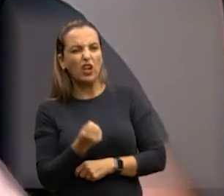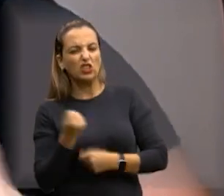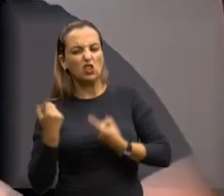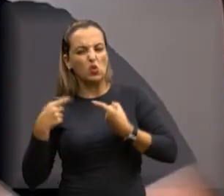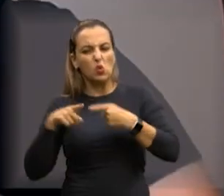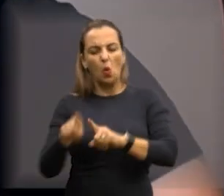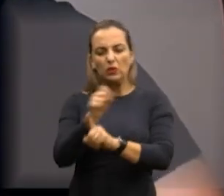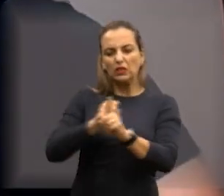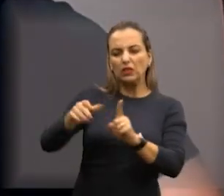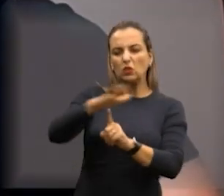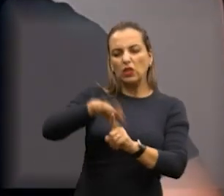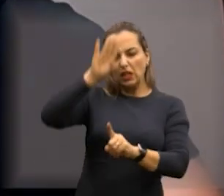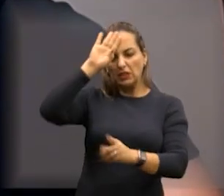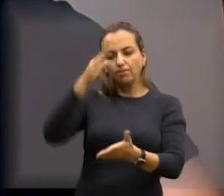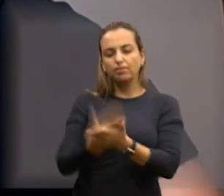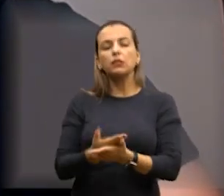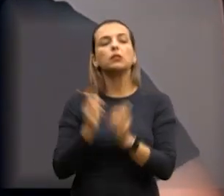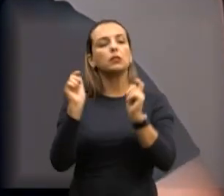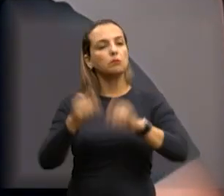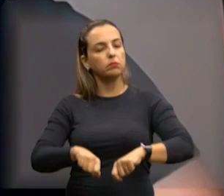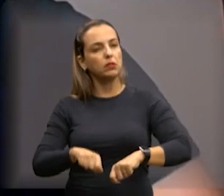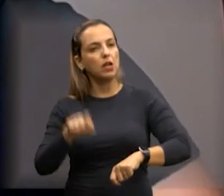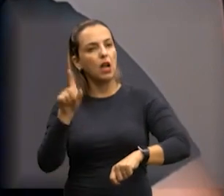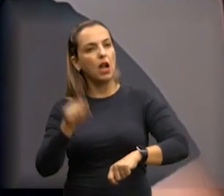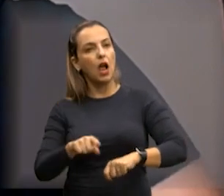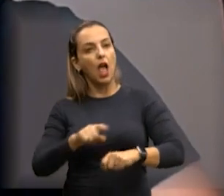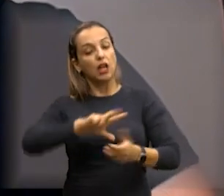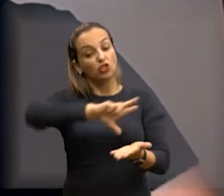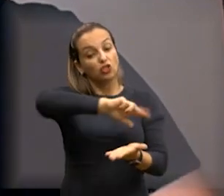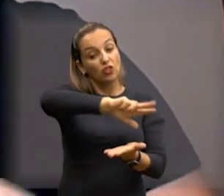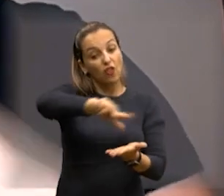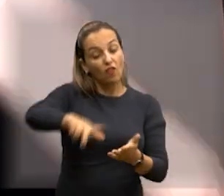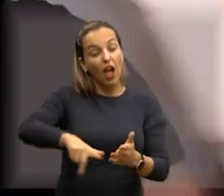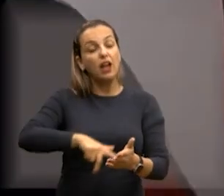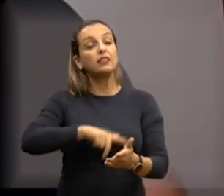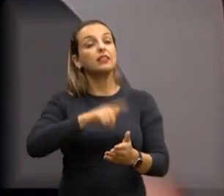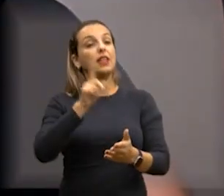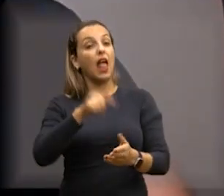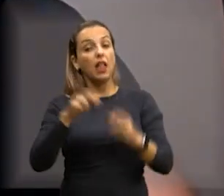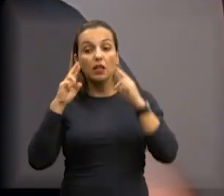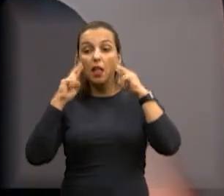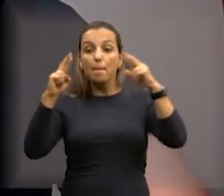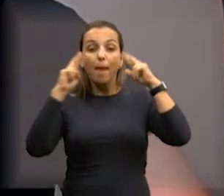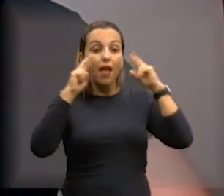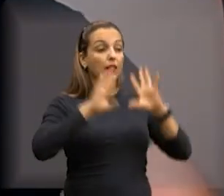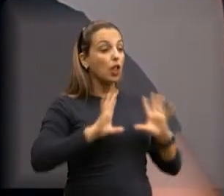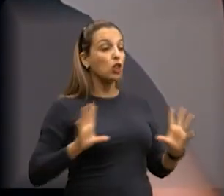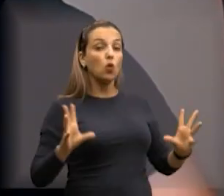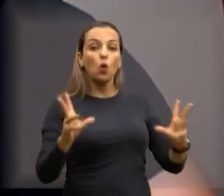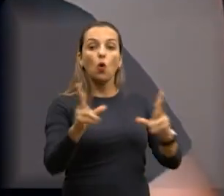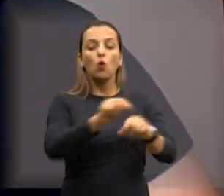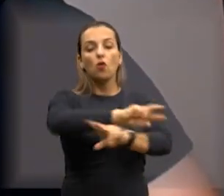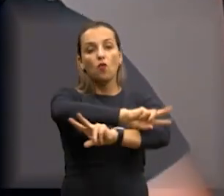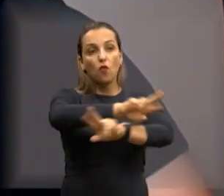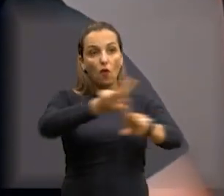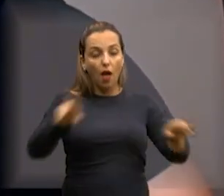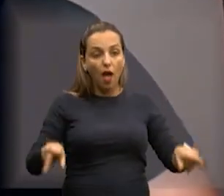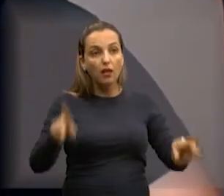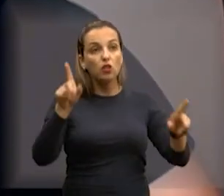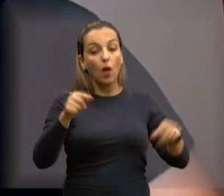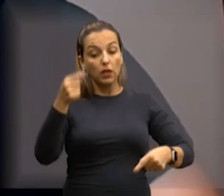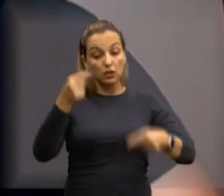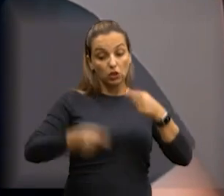a sociedade que nós acreditamos. Aquela que é mais plural, que respeita as diferenças, mas que também discute